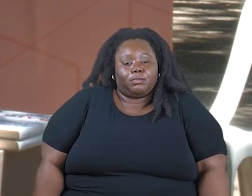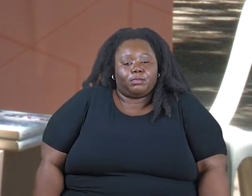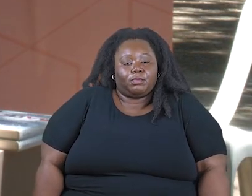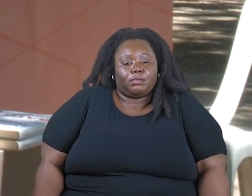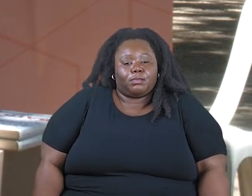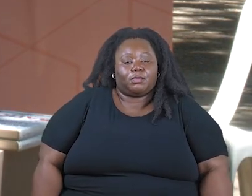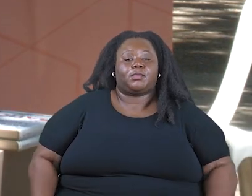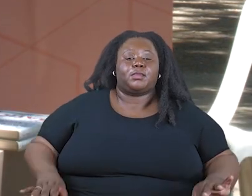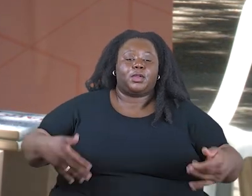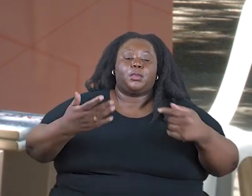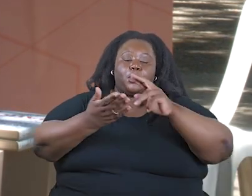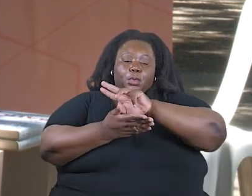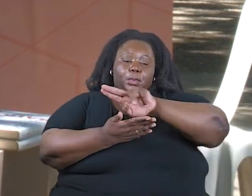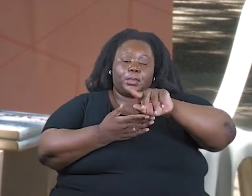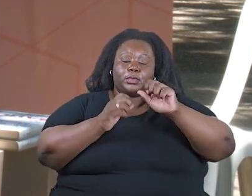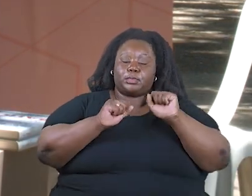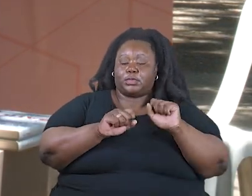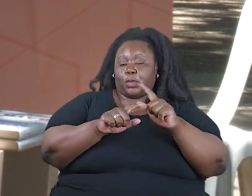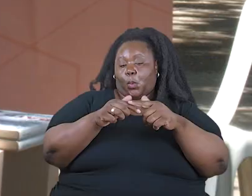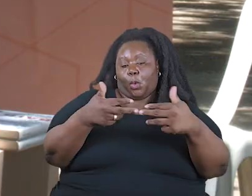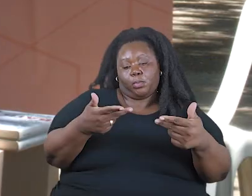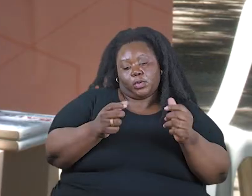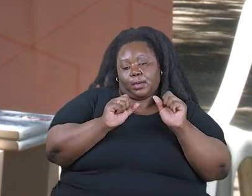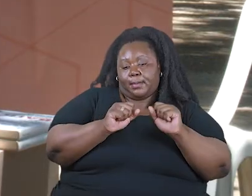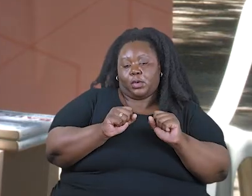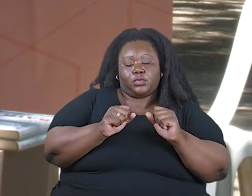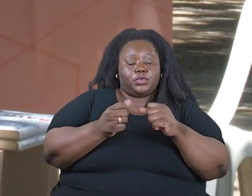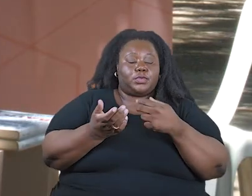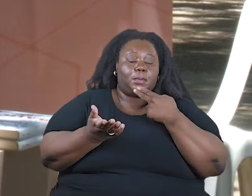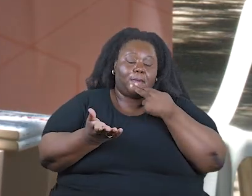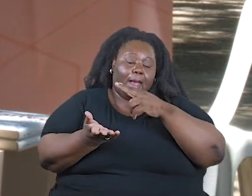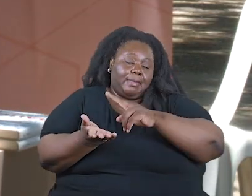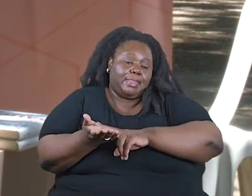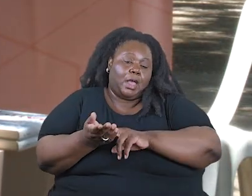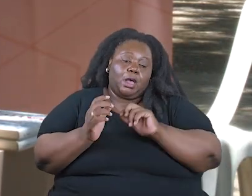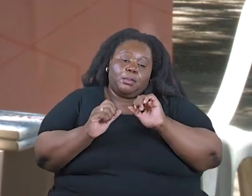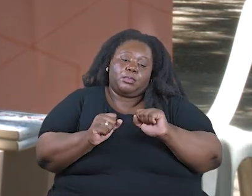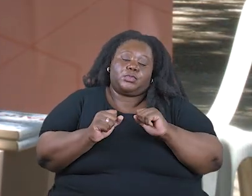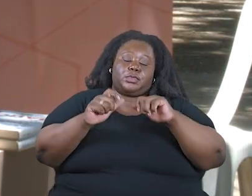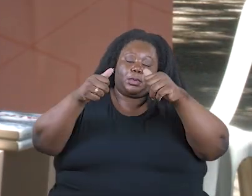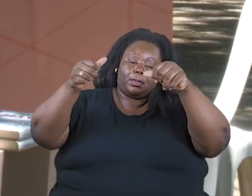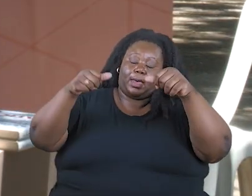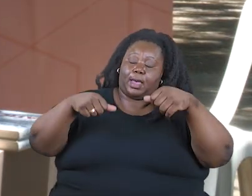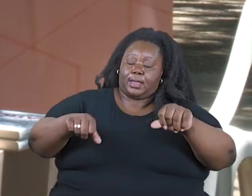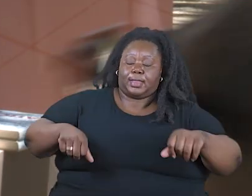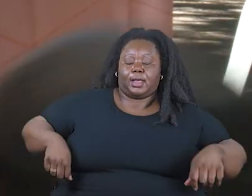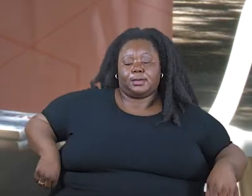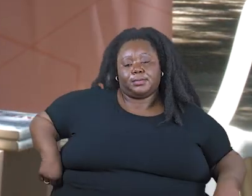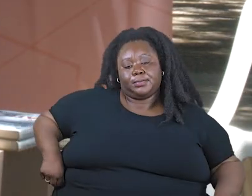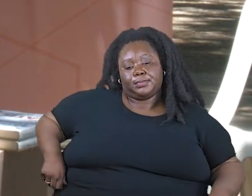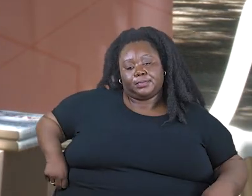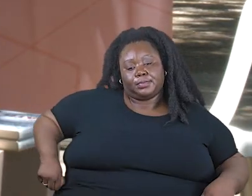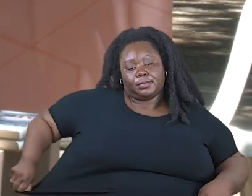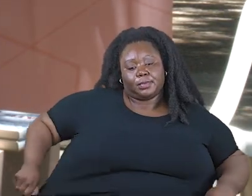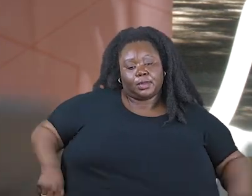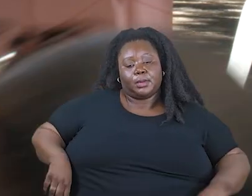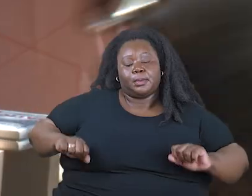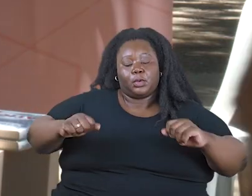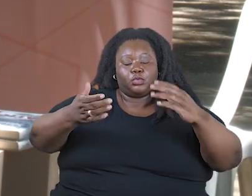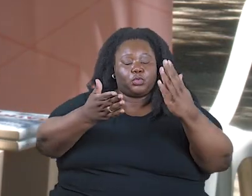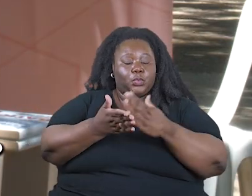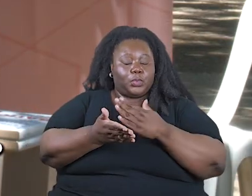E aí o múltiplo podia ser um objeto, podia ser um cartão postal, podia ser um cartaz, podia ser um